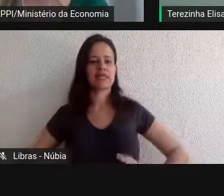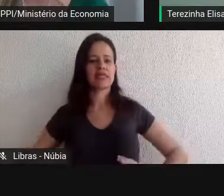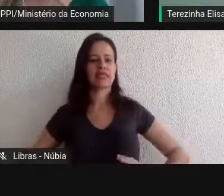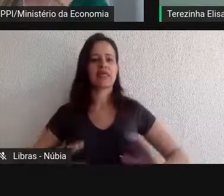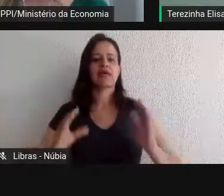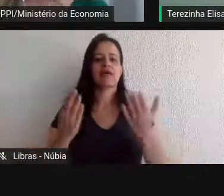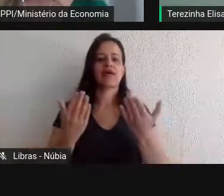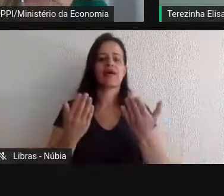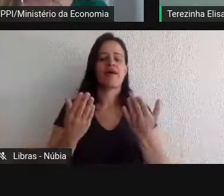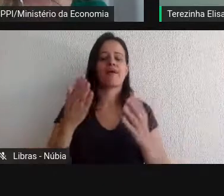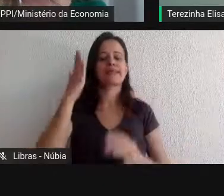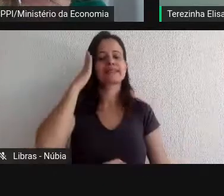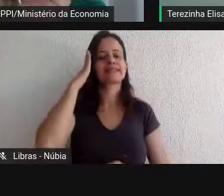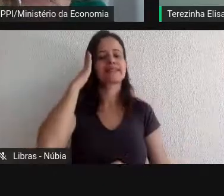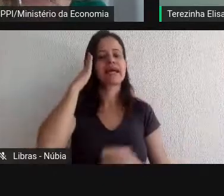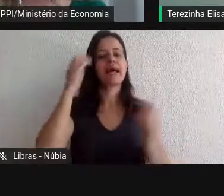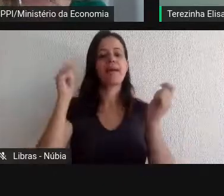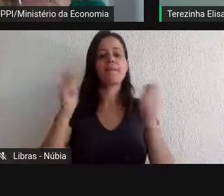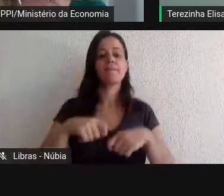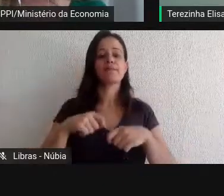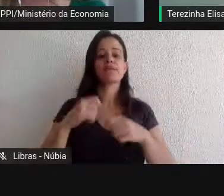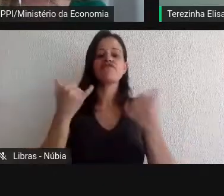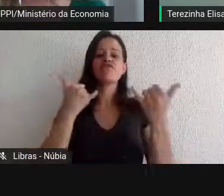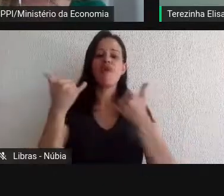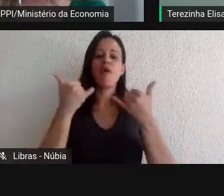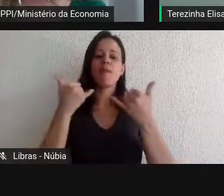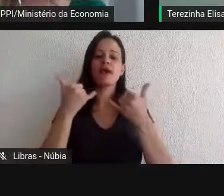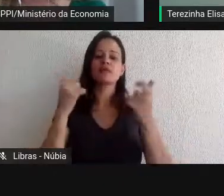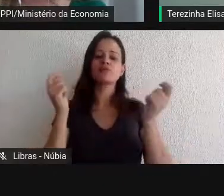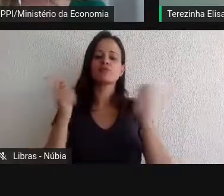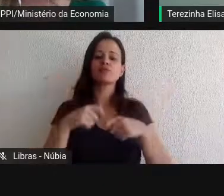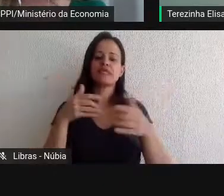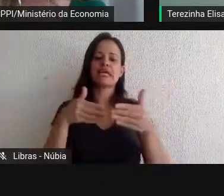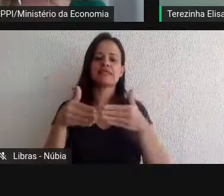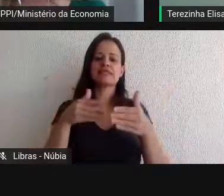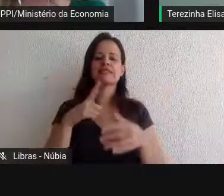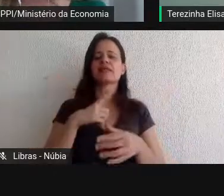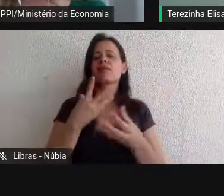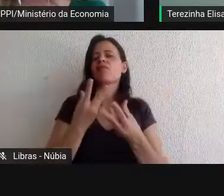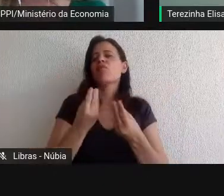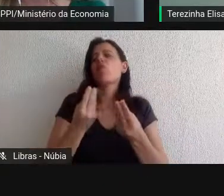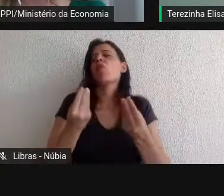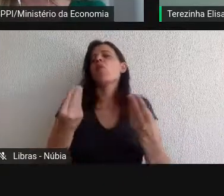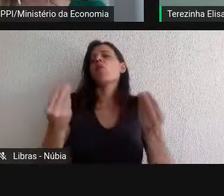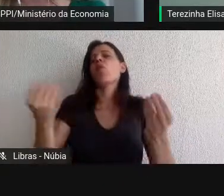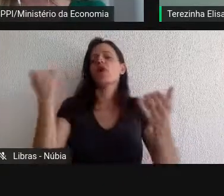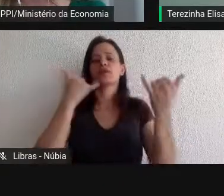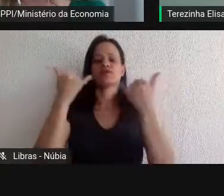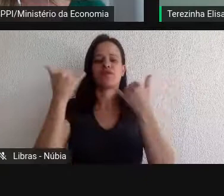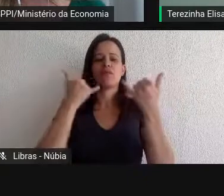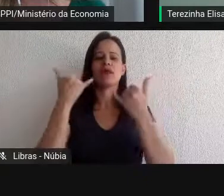ele pode, a que informações ele pode ter acesso, porque há muita informação, isso a gente sabe.